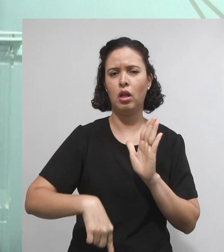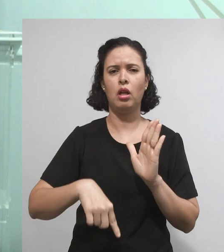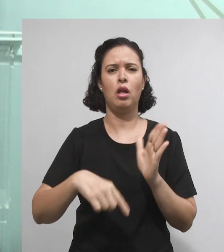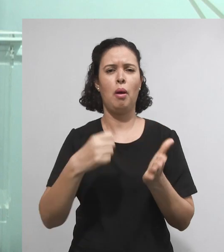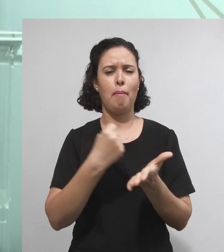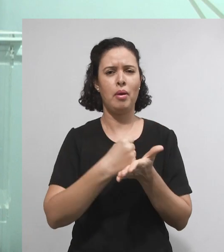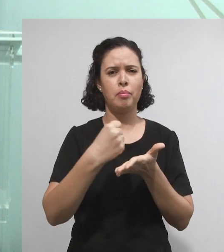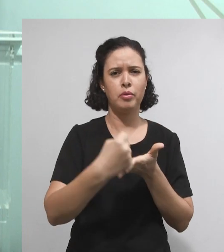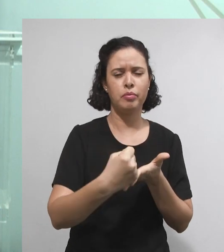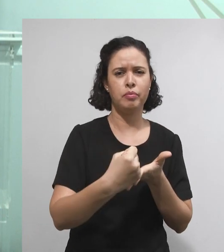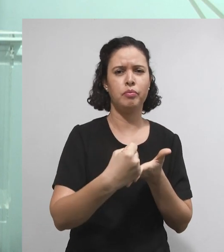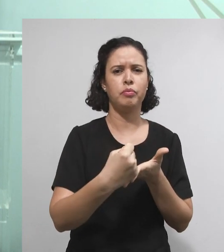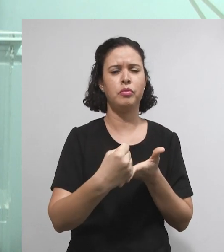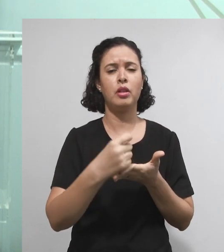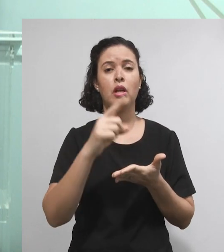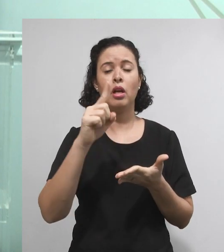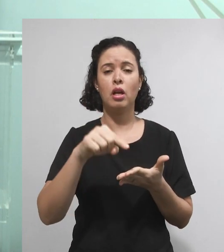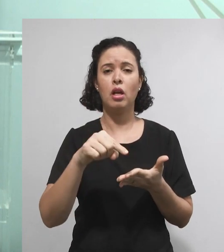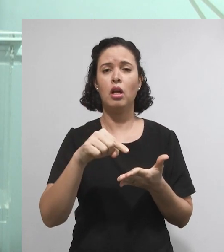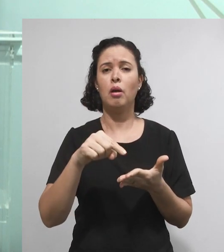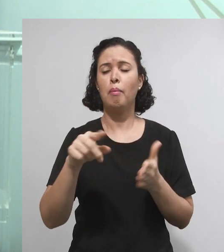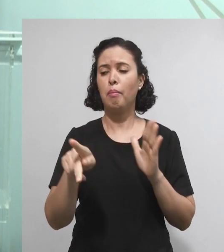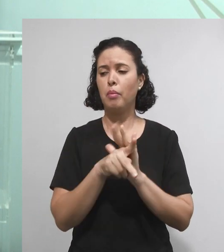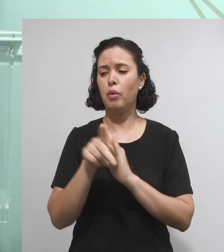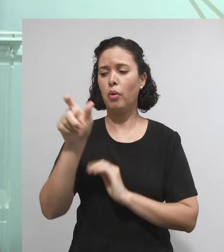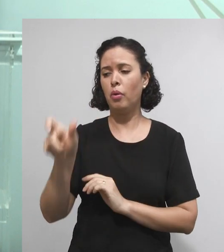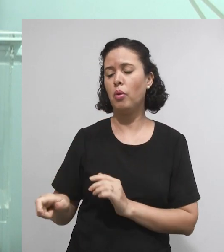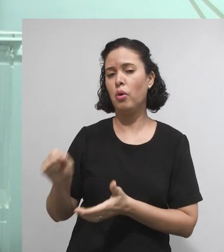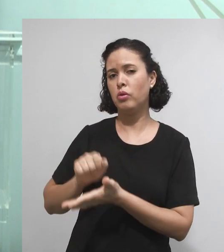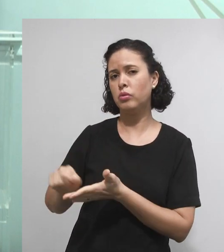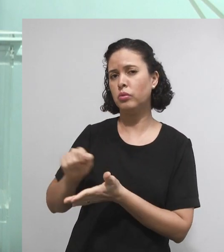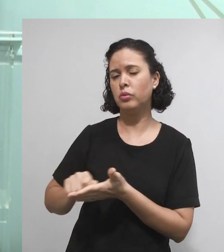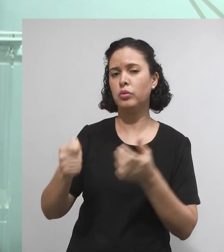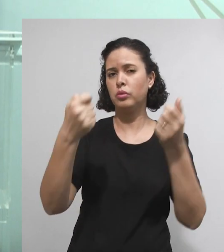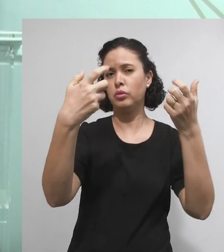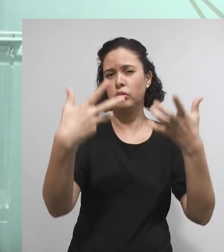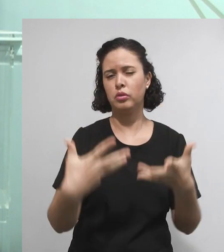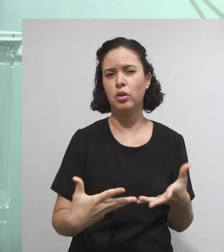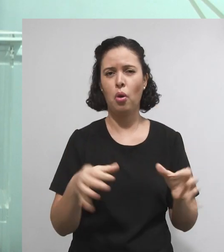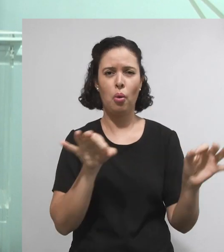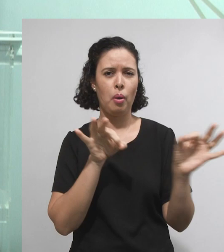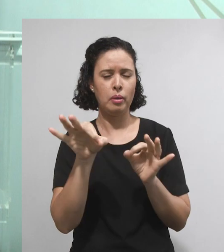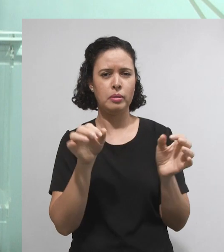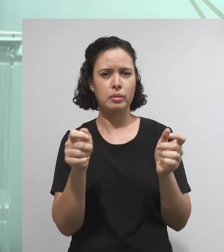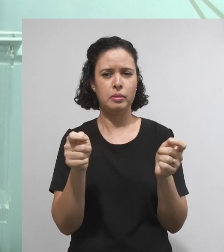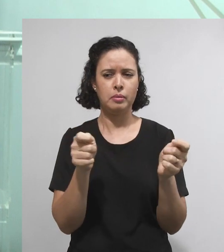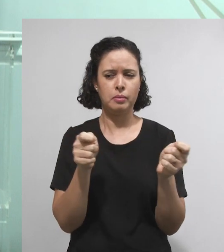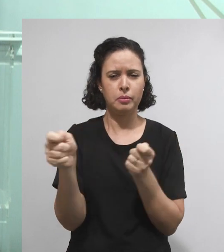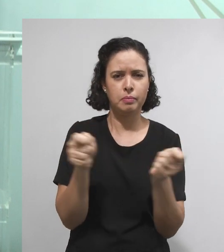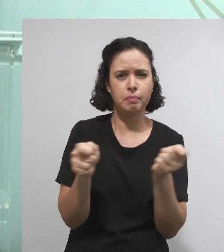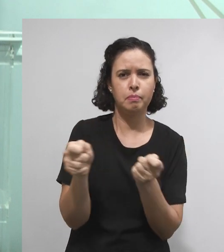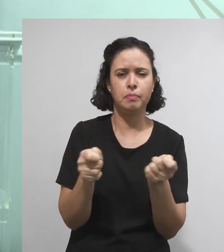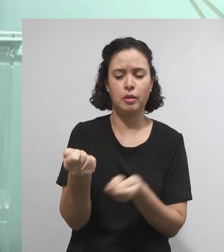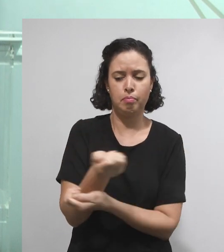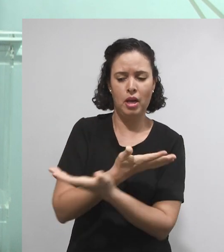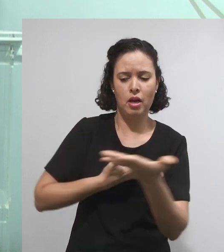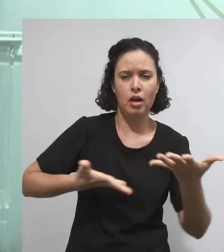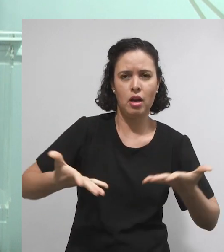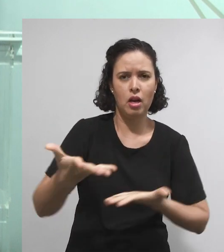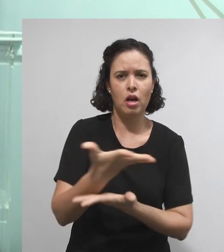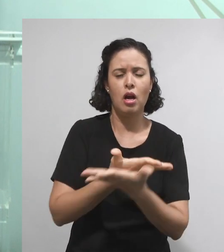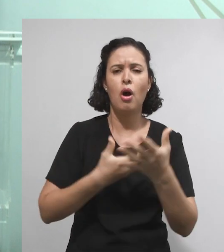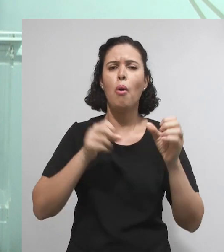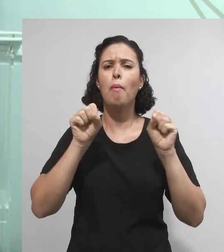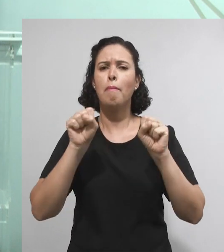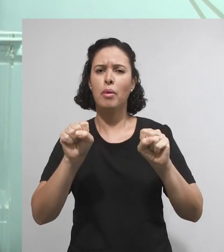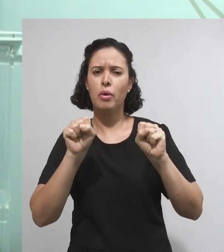prescrito. O currículo prescrito é justamente esse que o Michael Apple vai dizer que é o de organizar, controlar e distribuir o que se